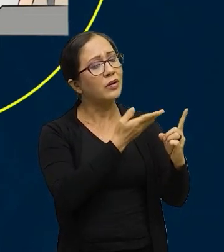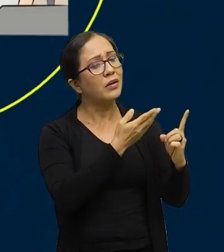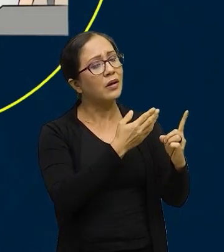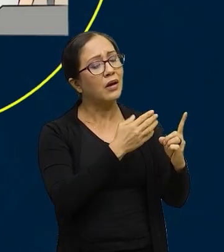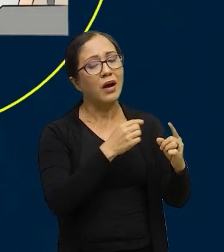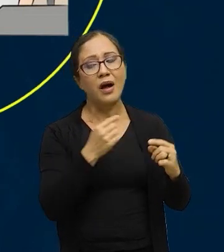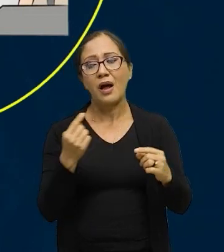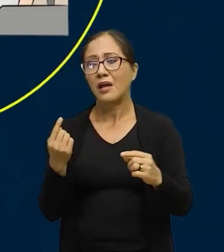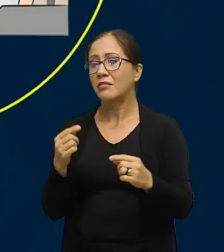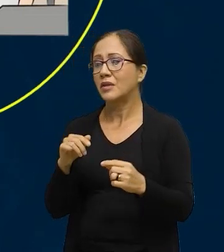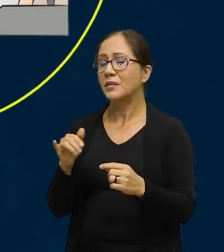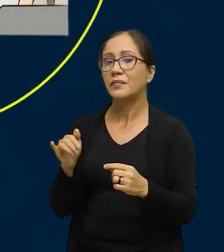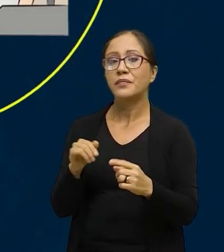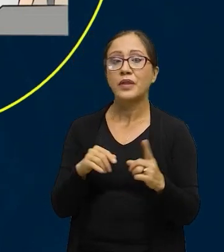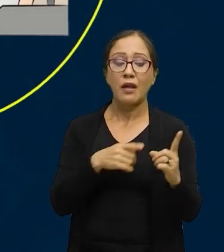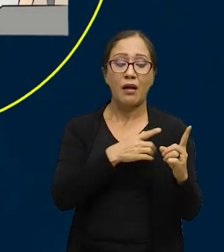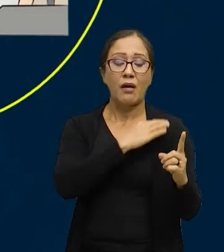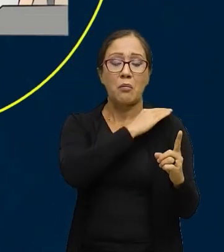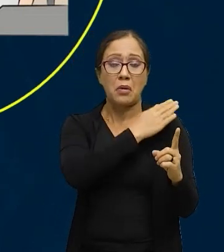braço quebrado,